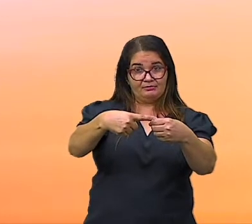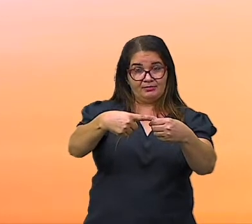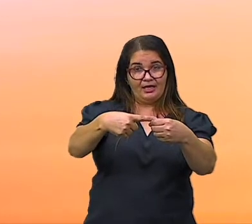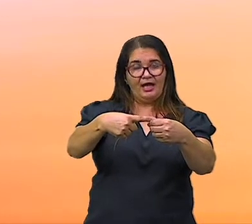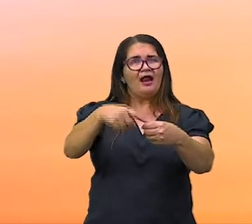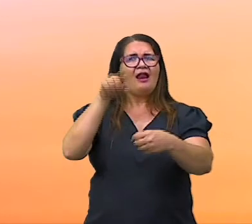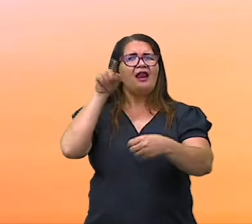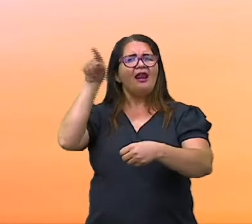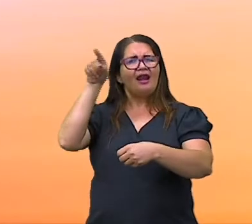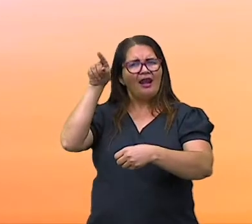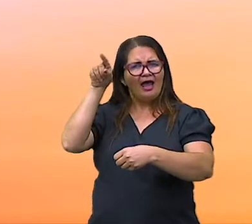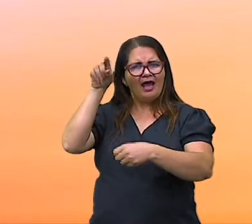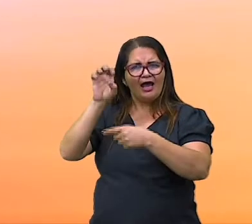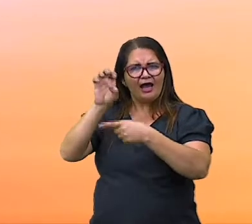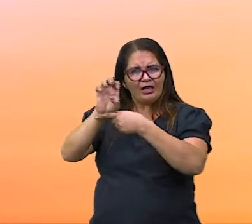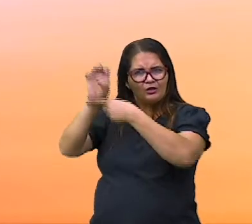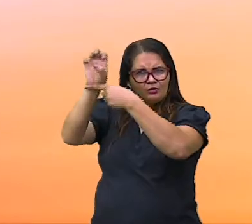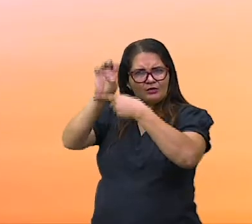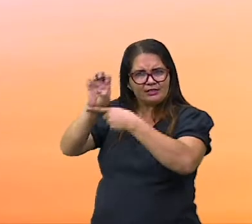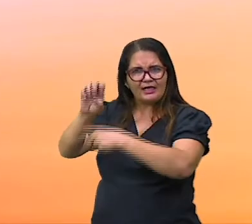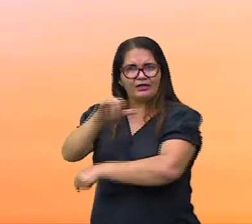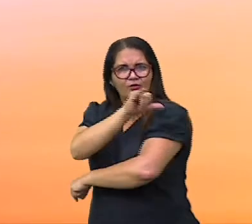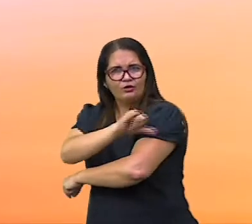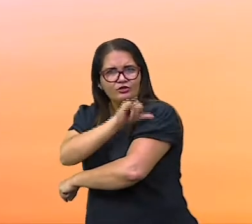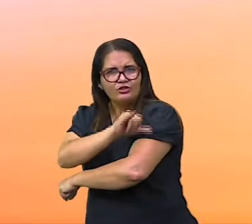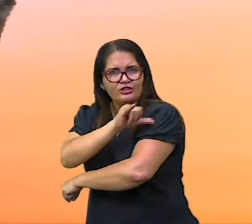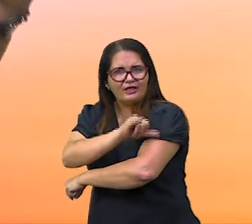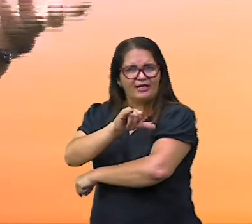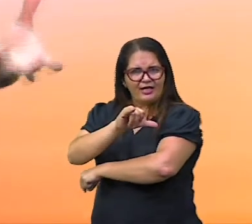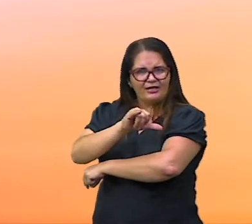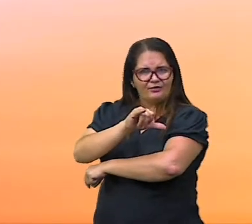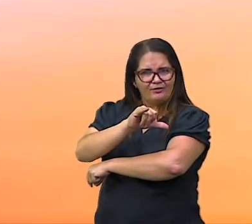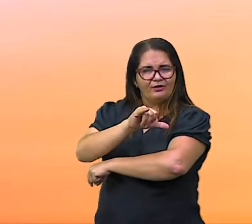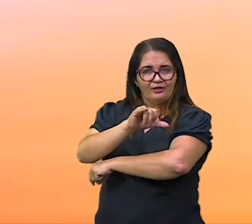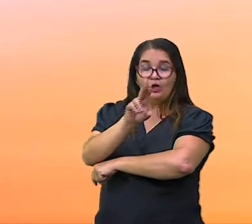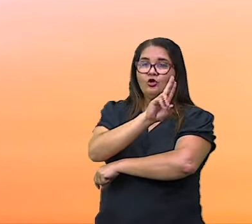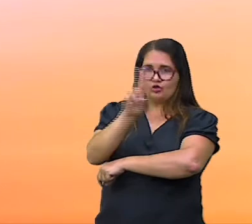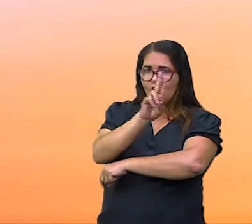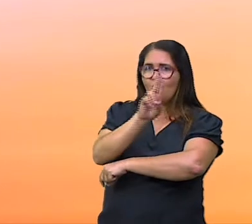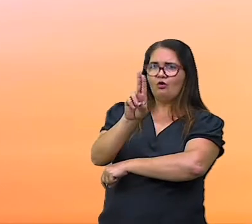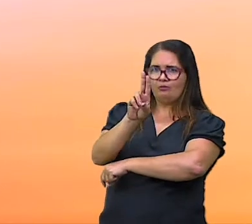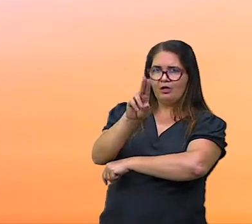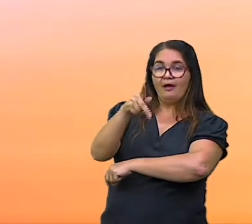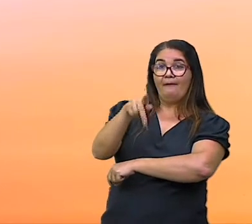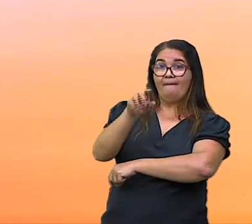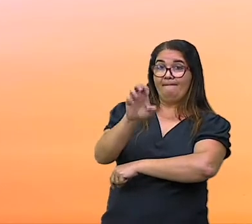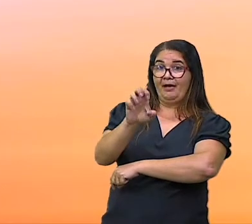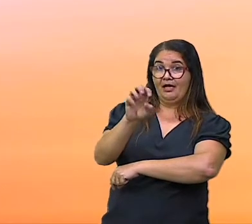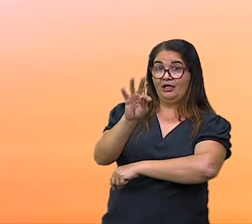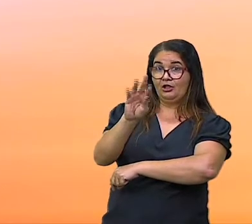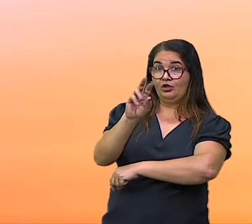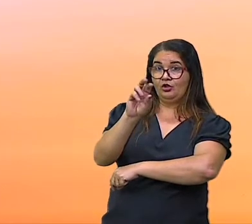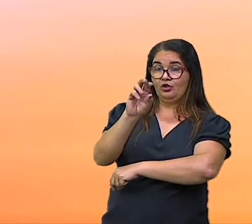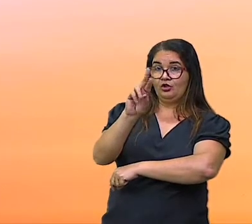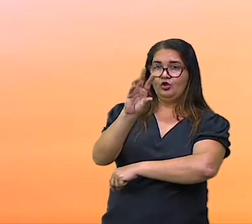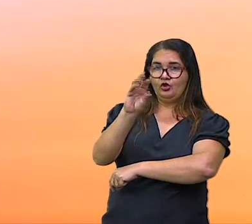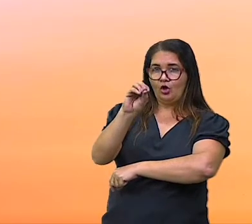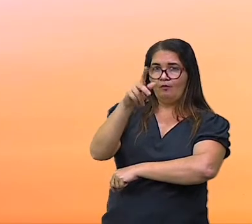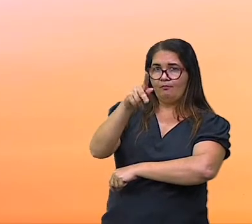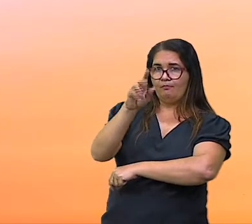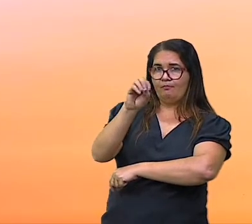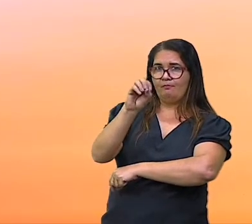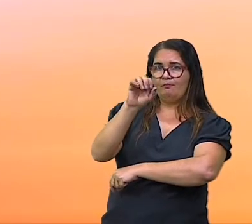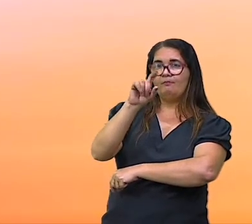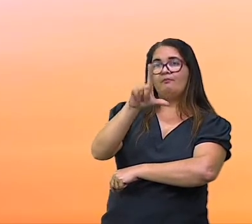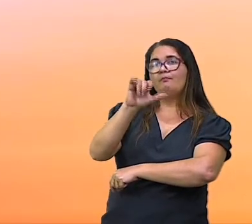recebeu esse nome em homenagem do seu mais ilustre habitante, né, que construiu o Palácio ali de Verão na cidade